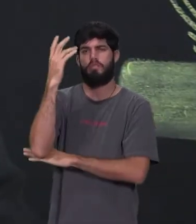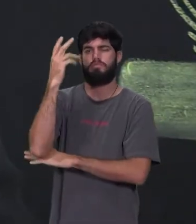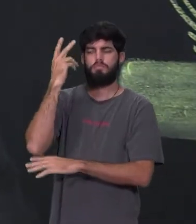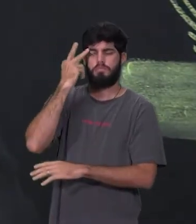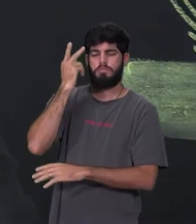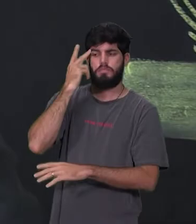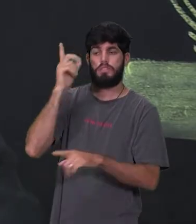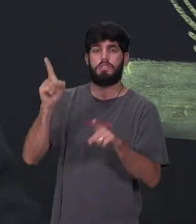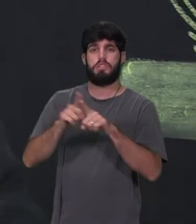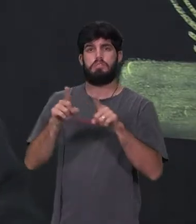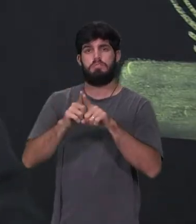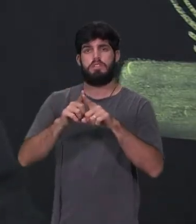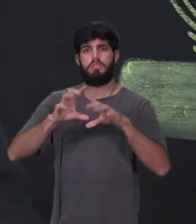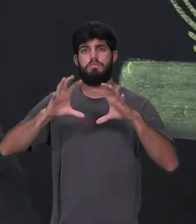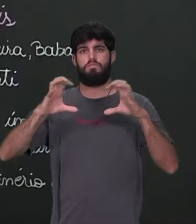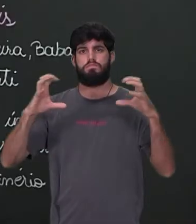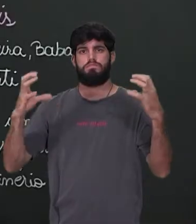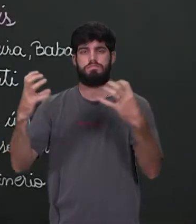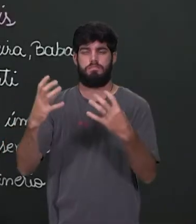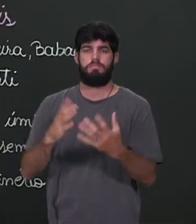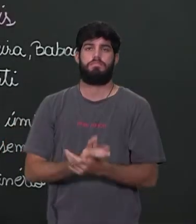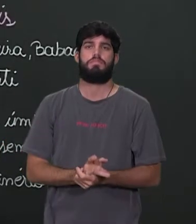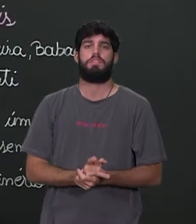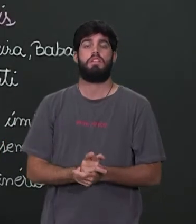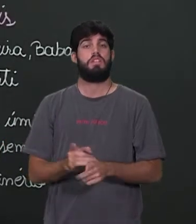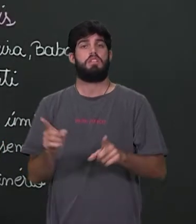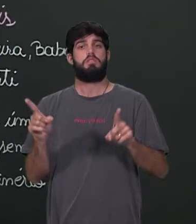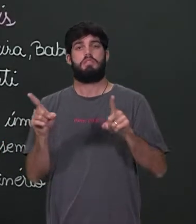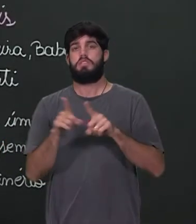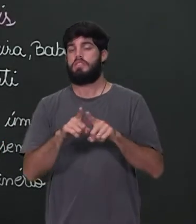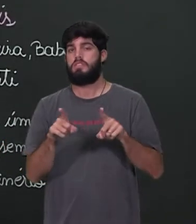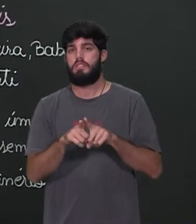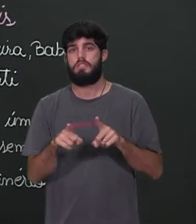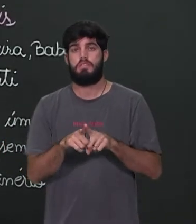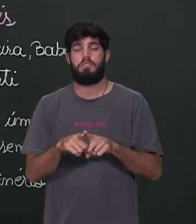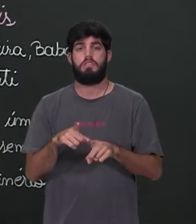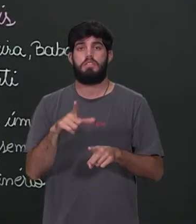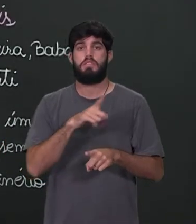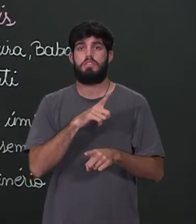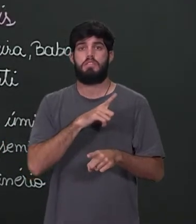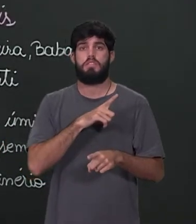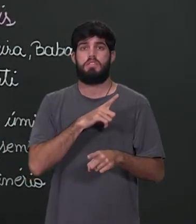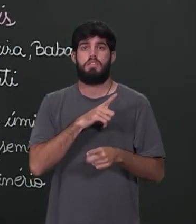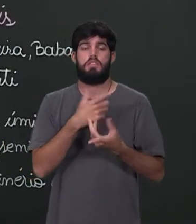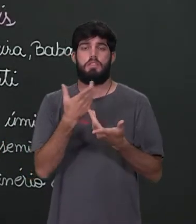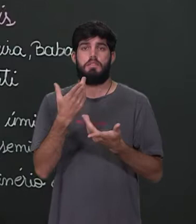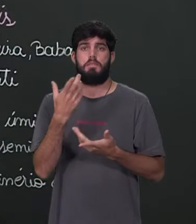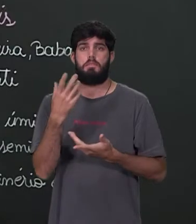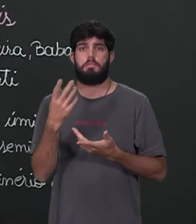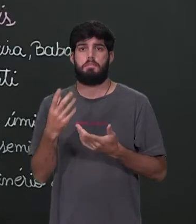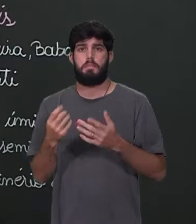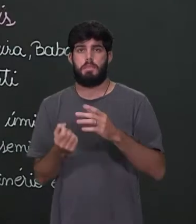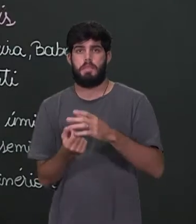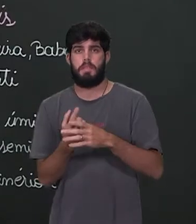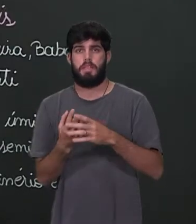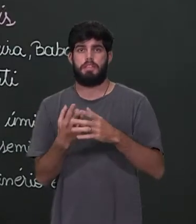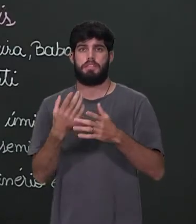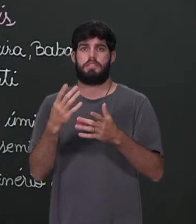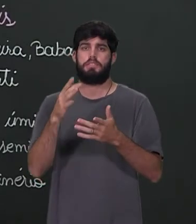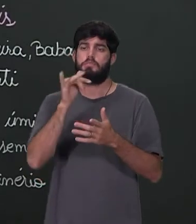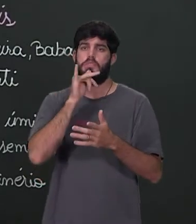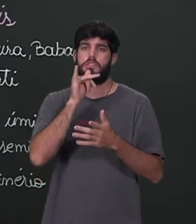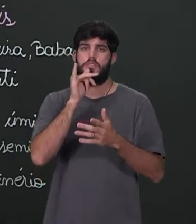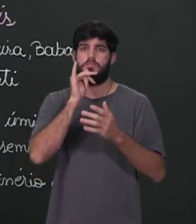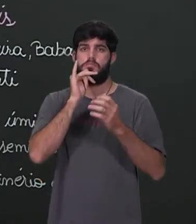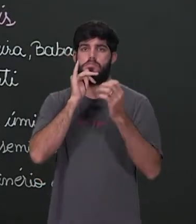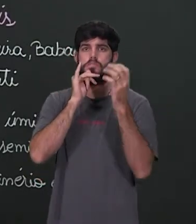tem estratos diferenciados. É um ambiente que tem muitas epífitas, que são plantas que crescem sobre as outras para